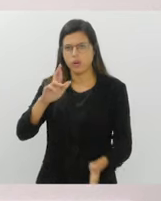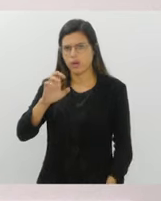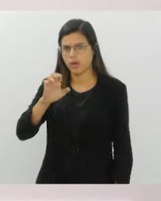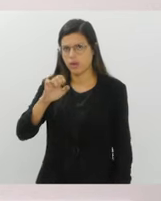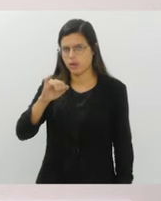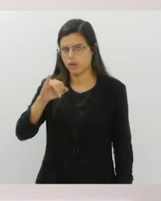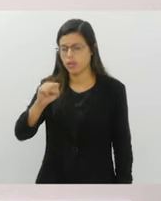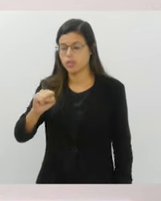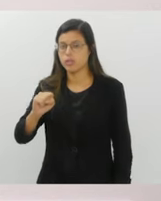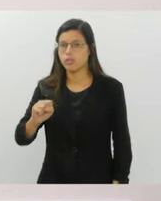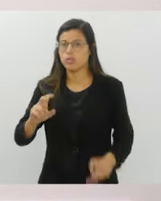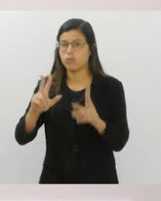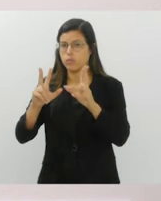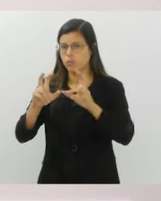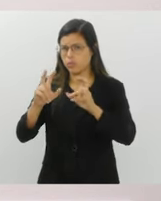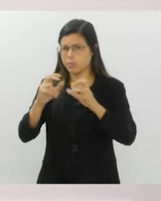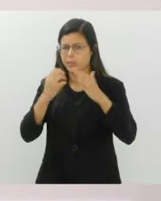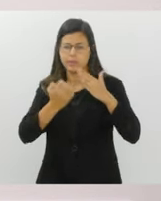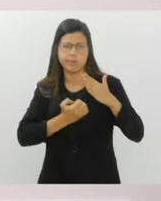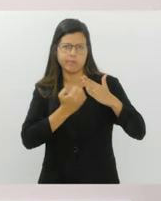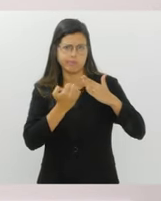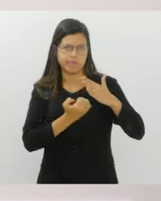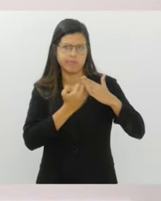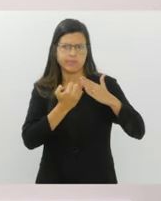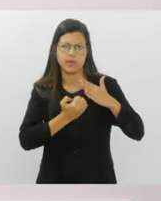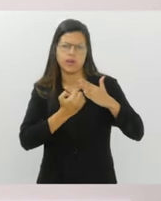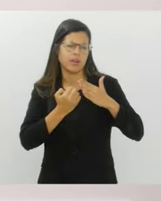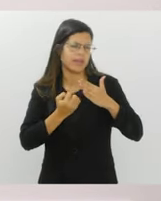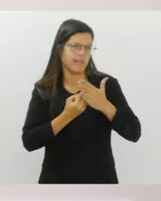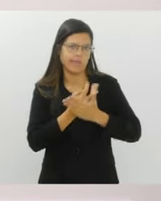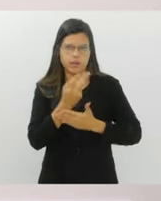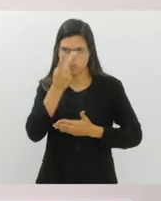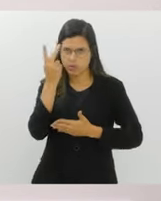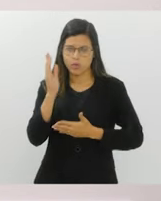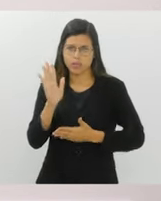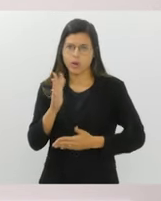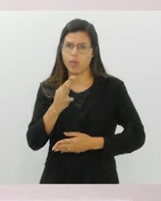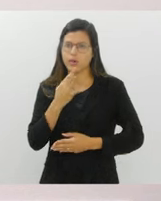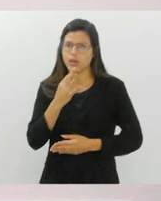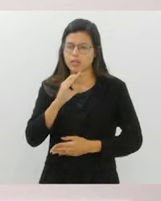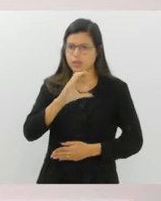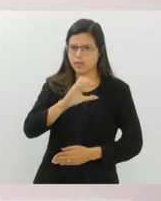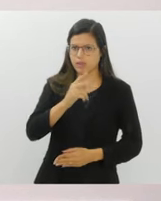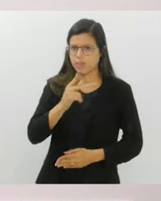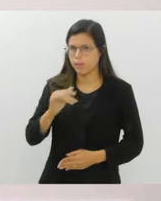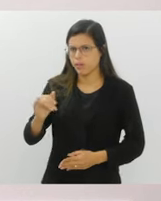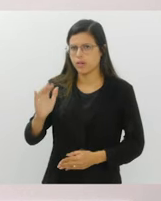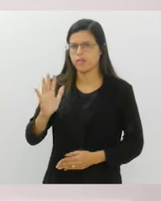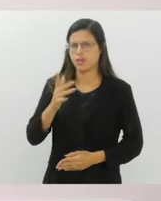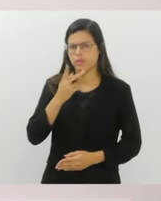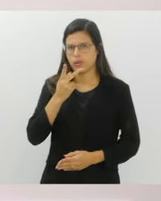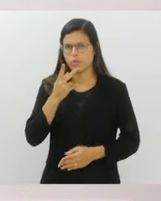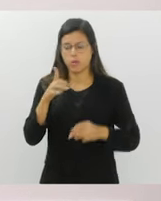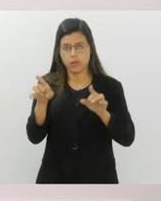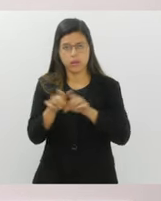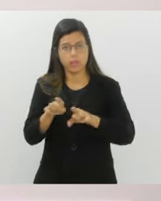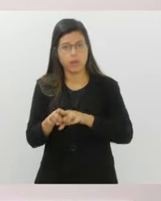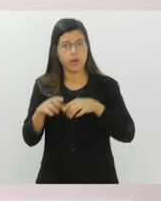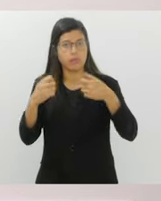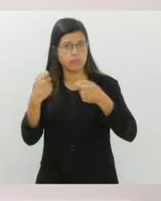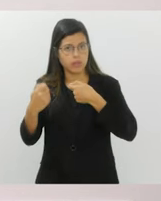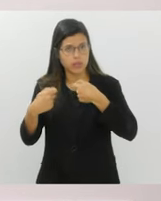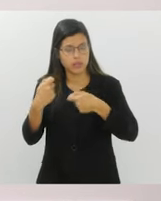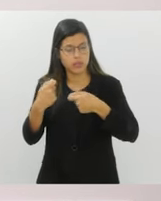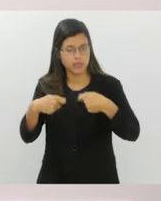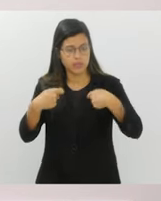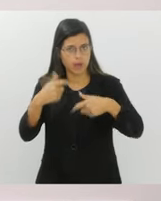A questão da Supervia, né, como muita gente aqui já conhece, como a CPI já disse, precisa ser bem trabalhada e